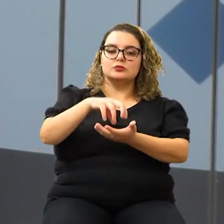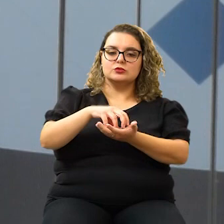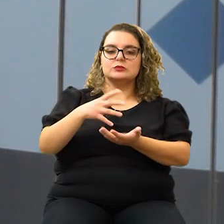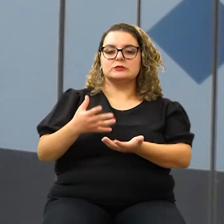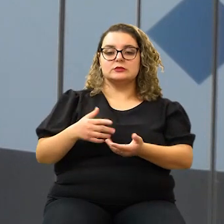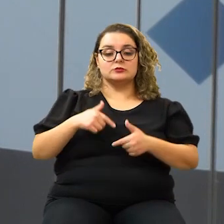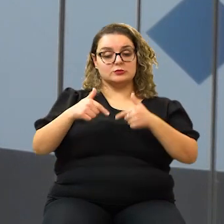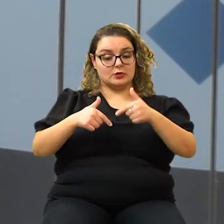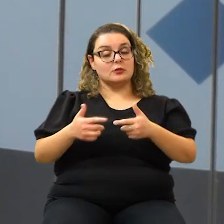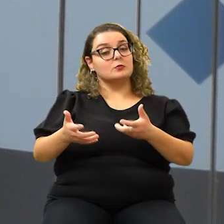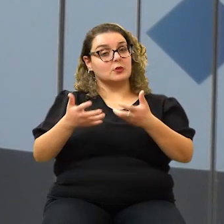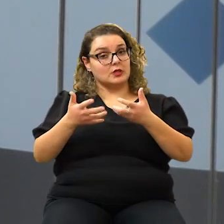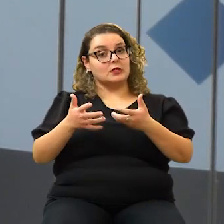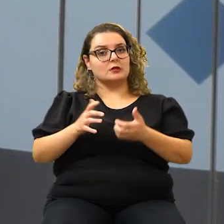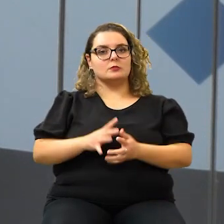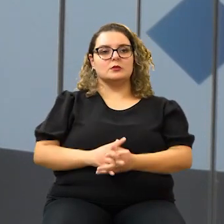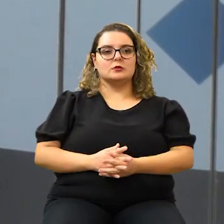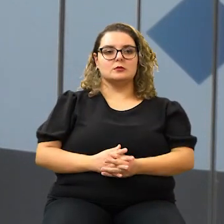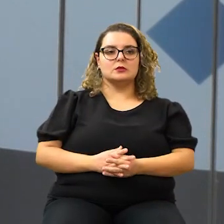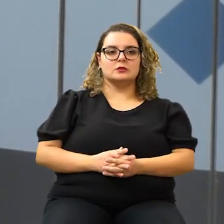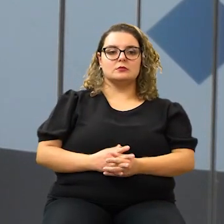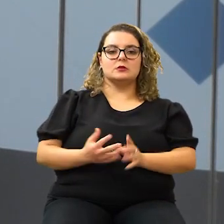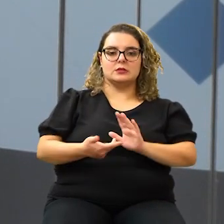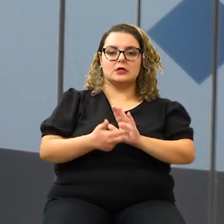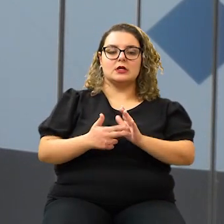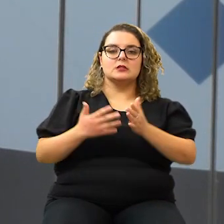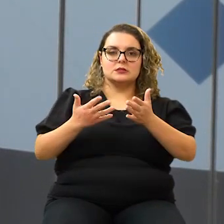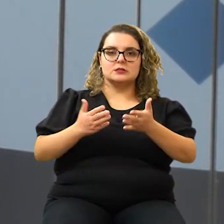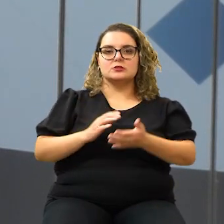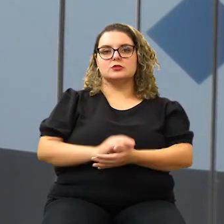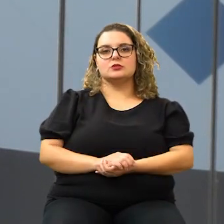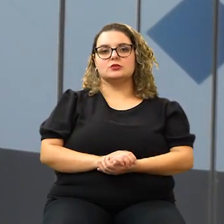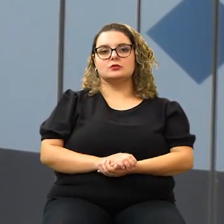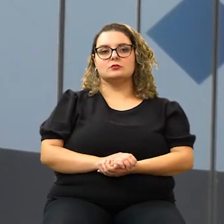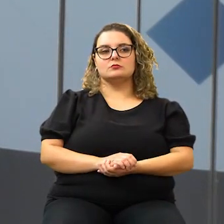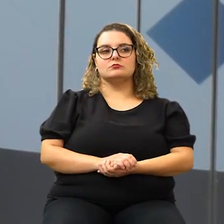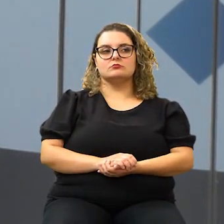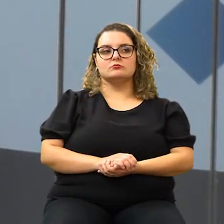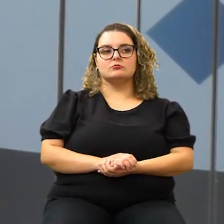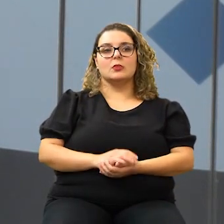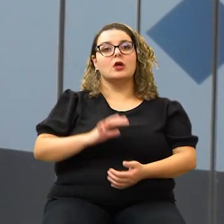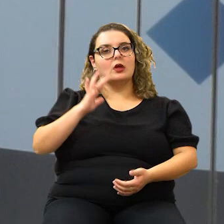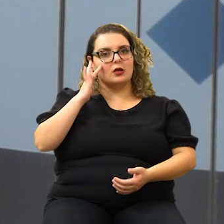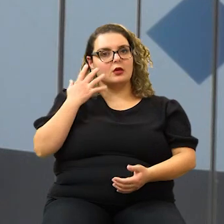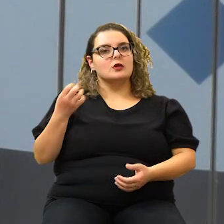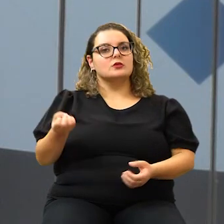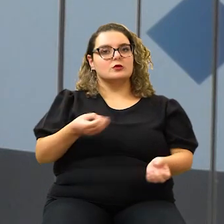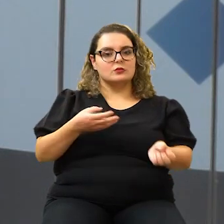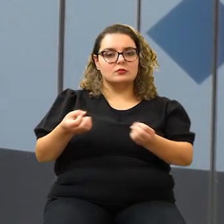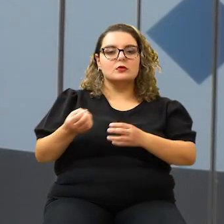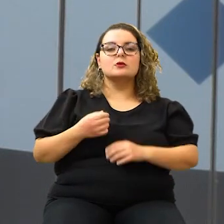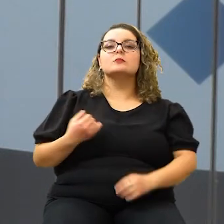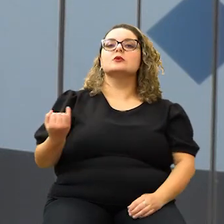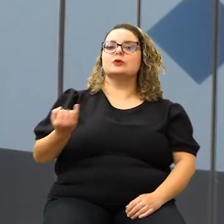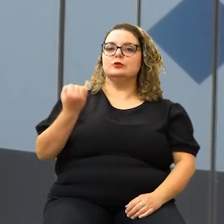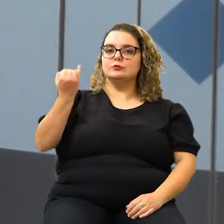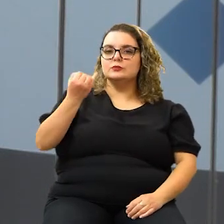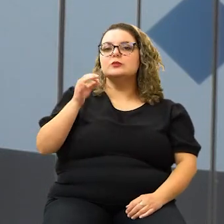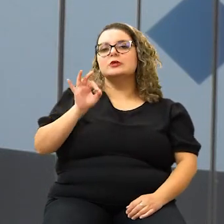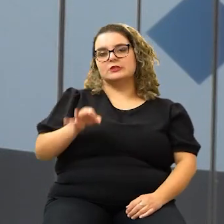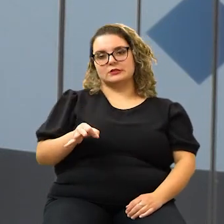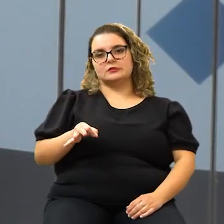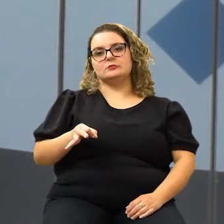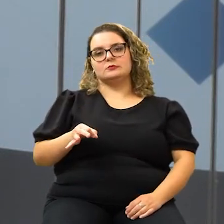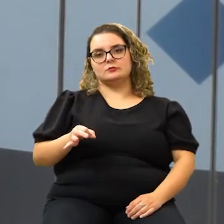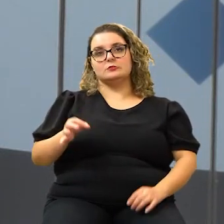e pretende trabalhar nesse sentido, né? Eu acho que isso é uma inovação e muito importante exatamente por conta dos